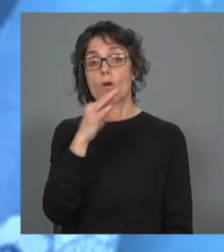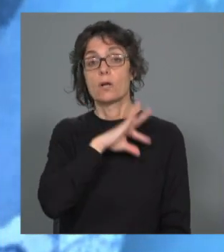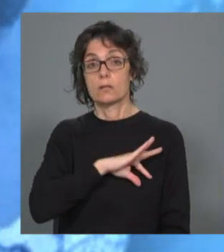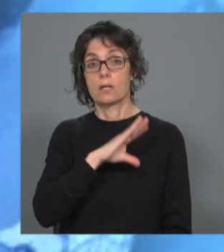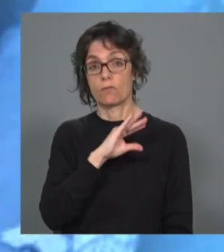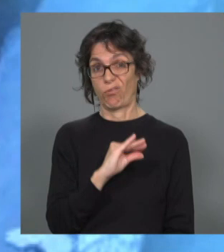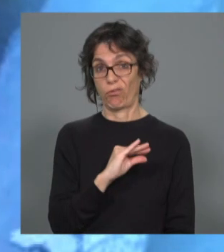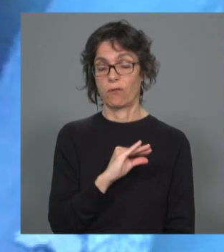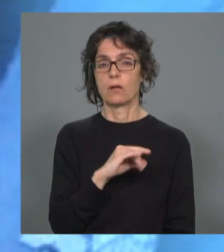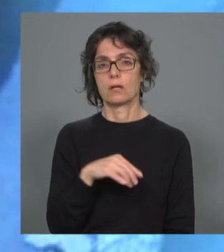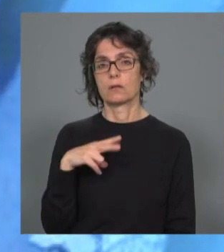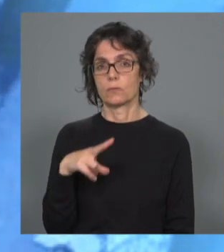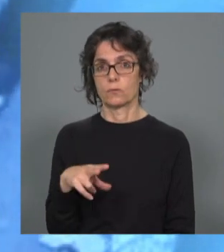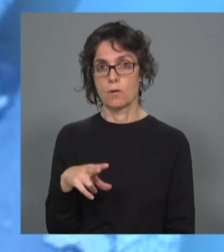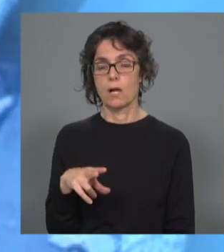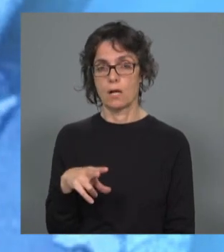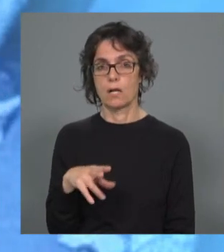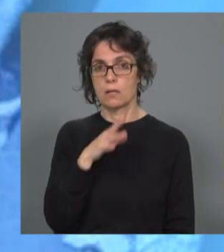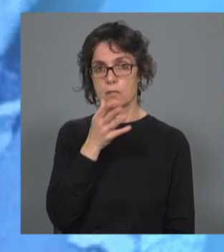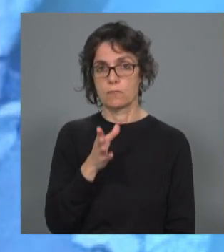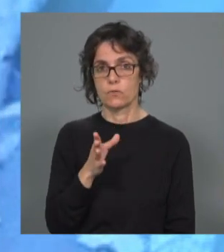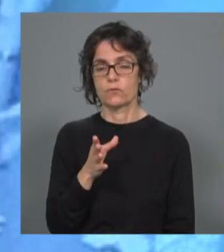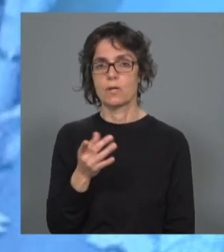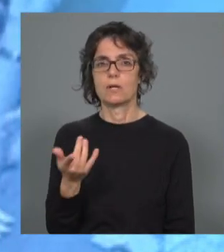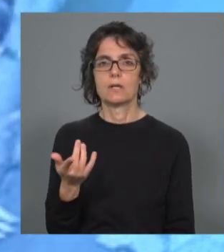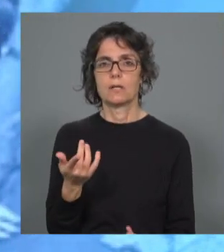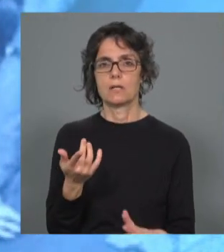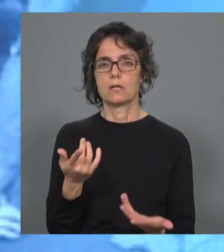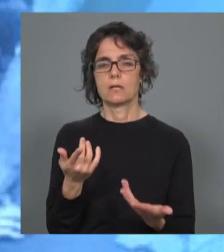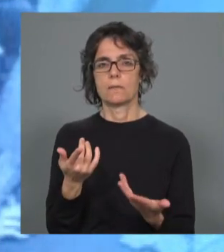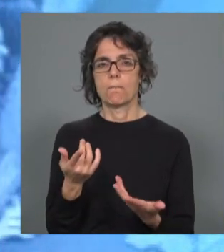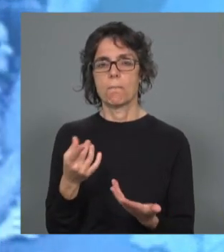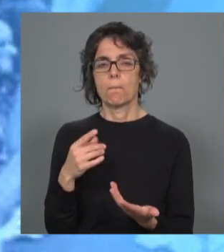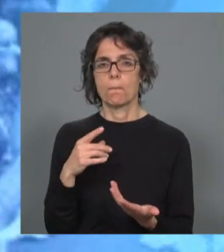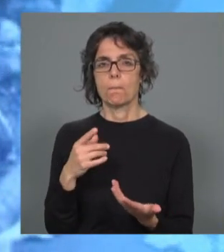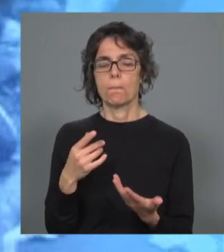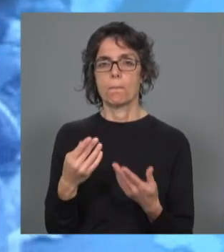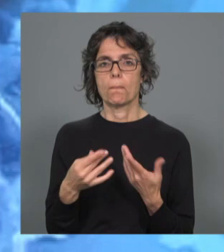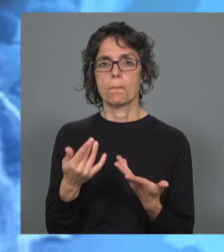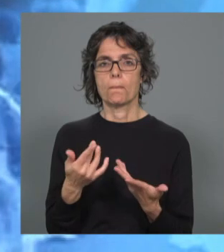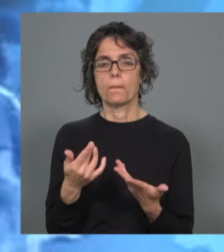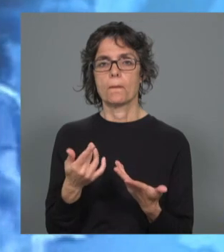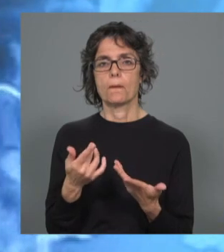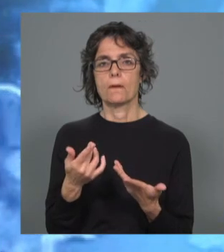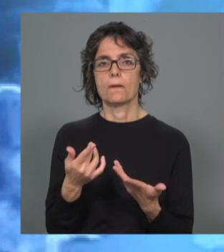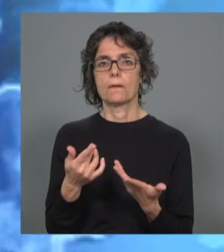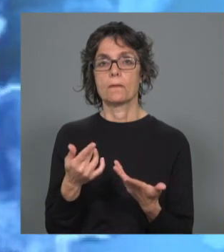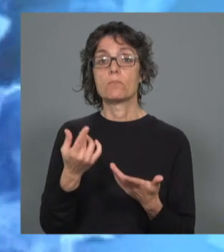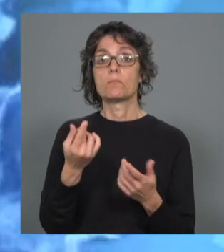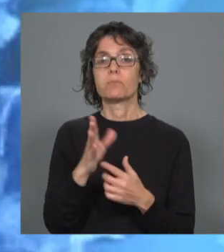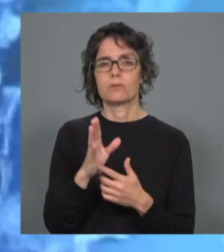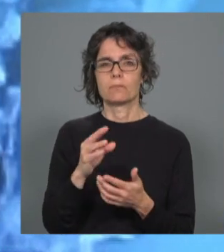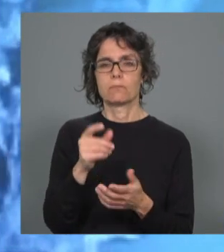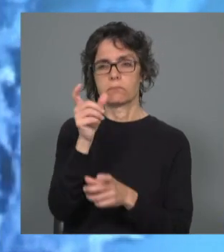esta característica que tem dificuldade em se libertar dela, que é ter um número muito elevado de